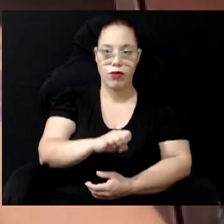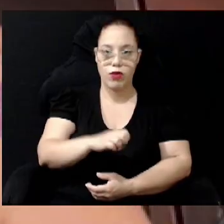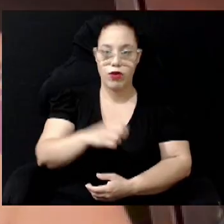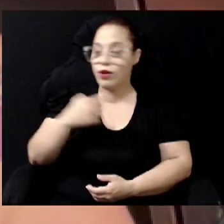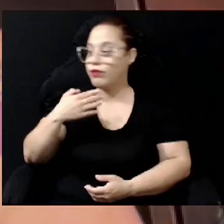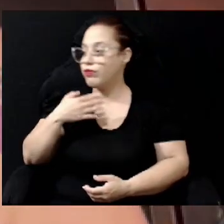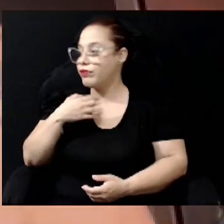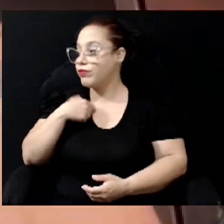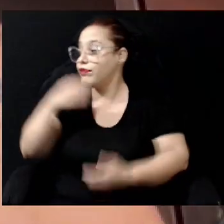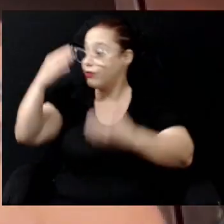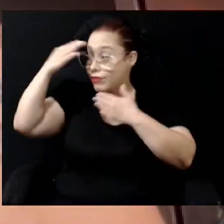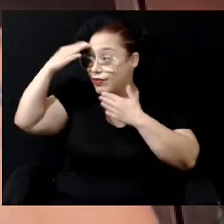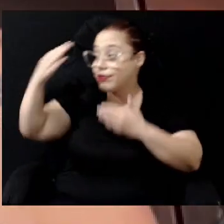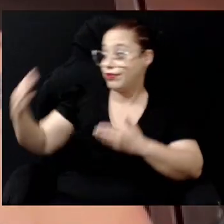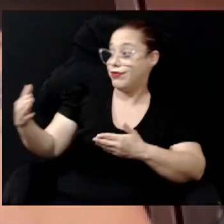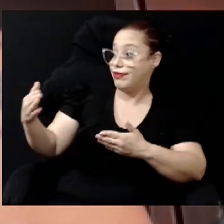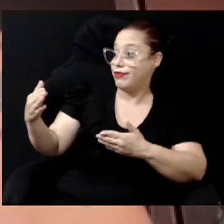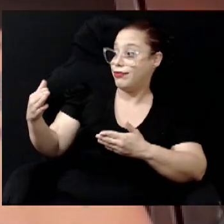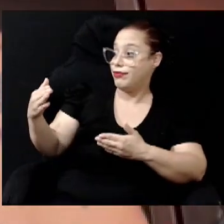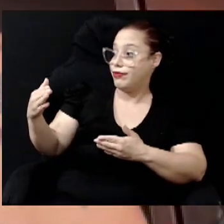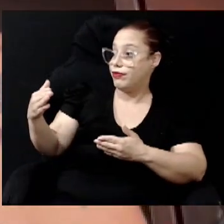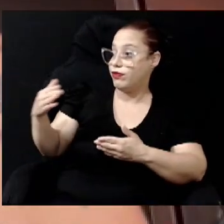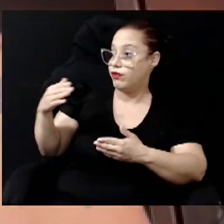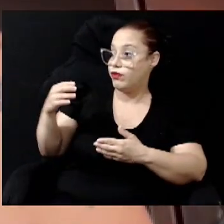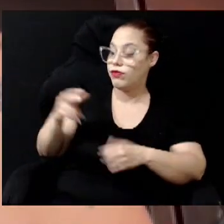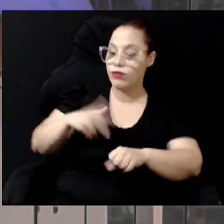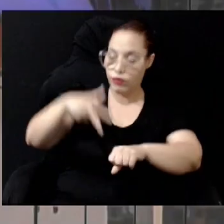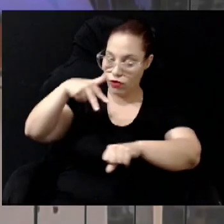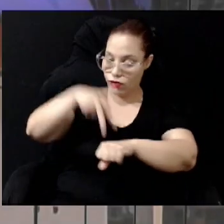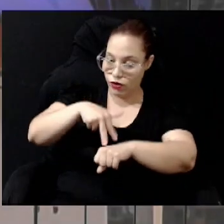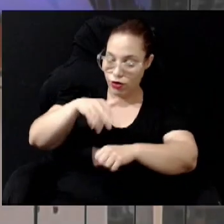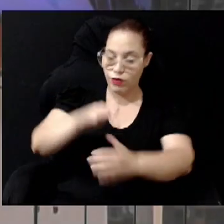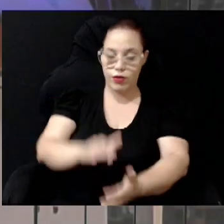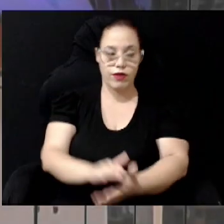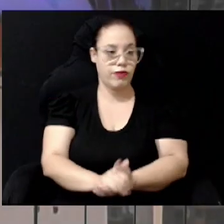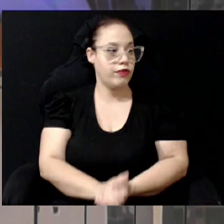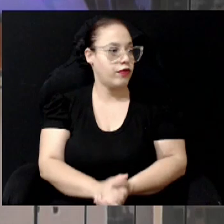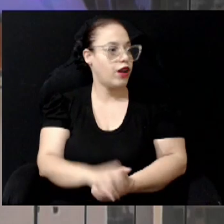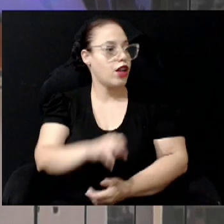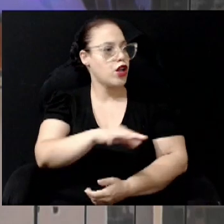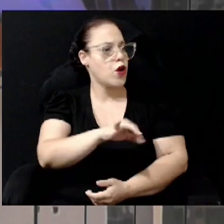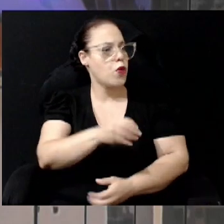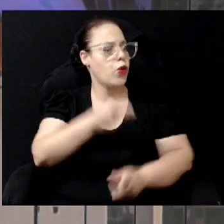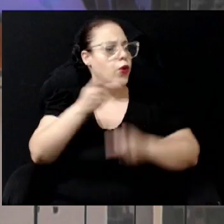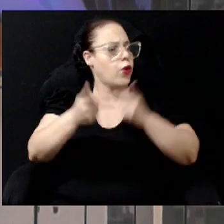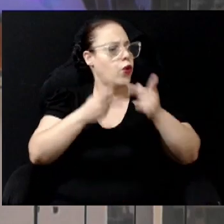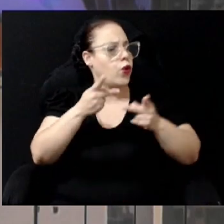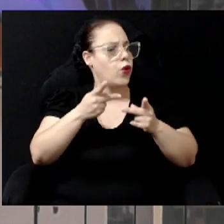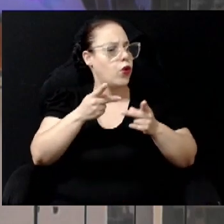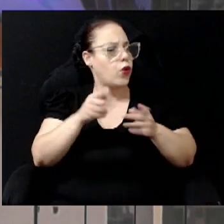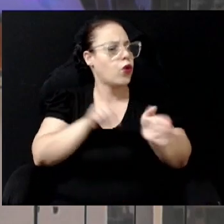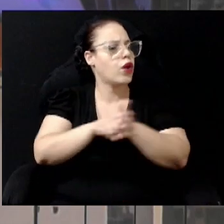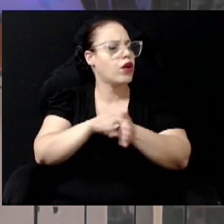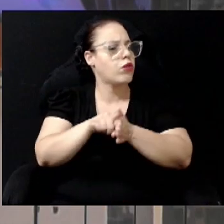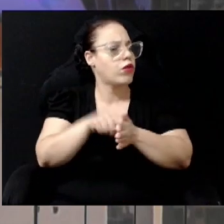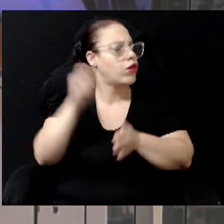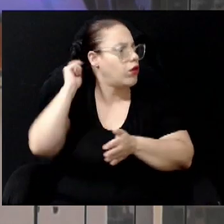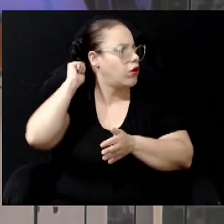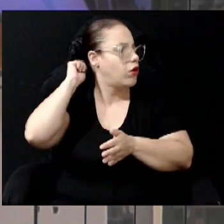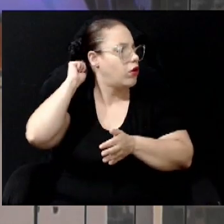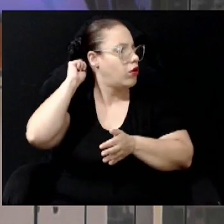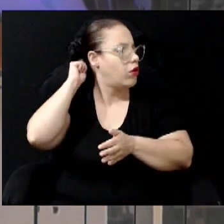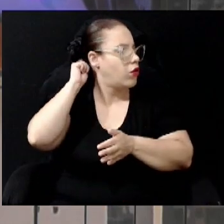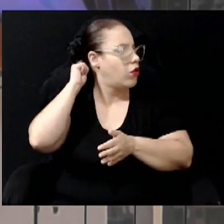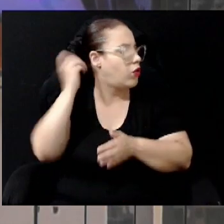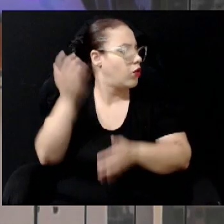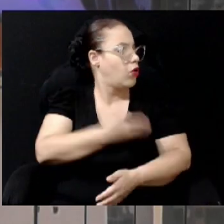que agradeço e fico à disposição. Simone, fala pra gente um pouquinho dessa pesquisa que é um colega seu que desenvolveu, que